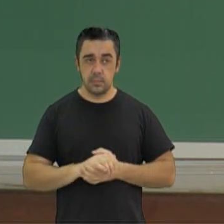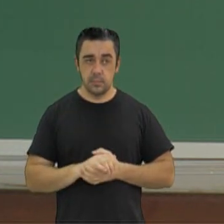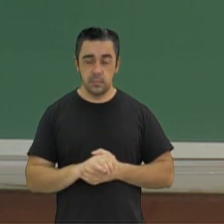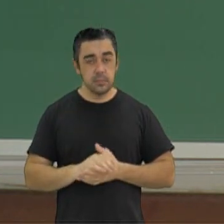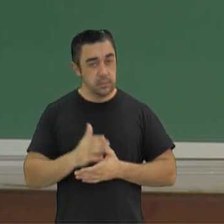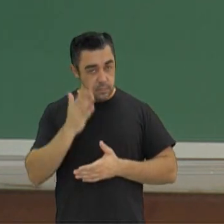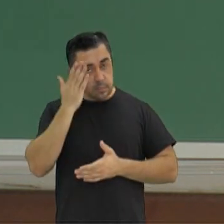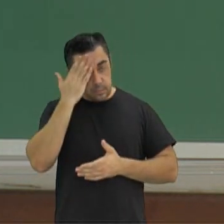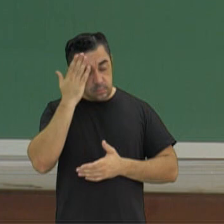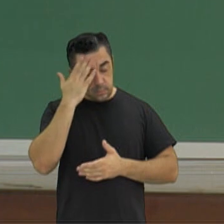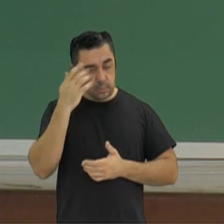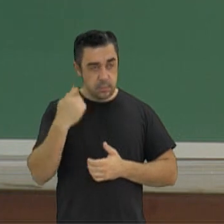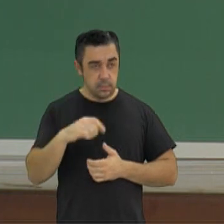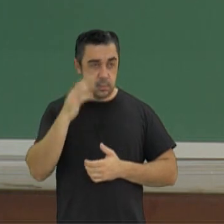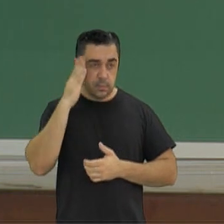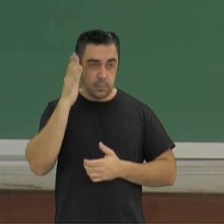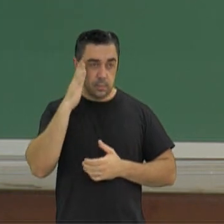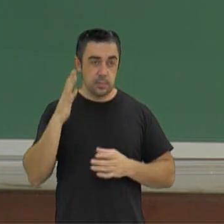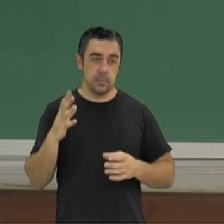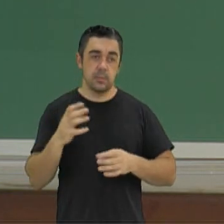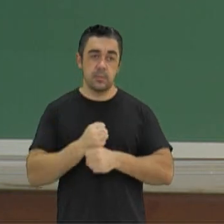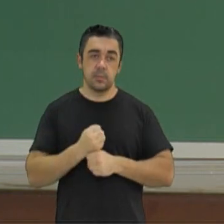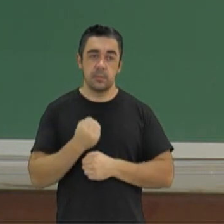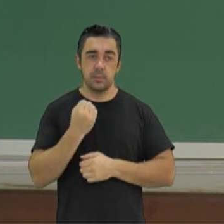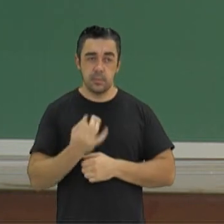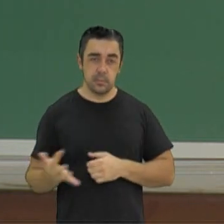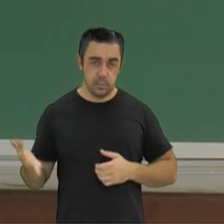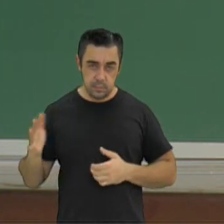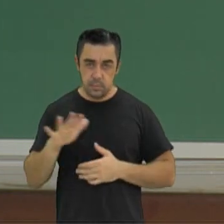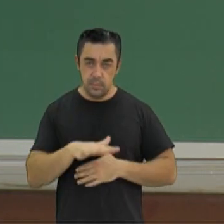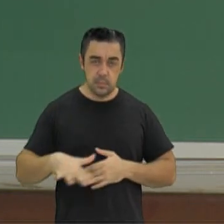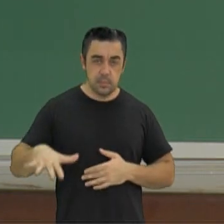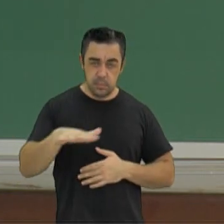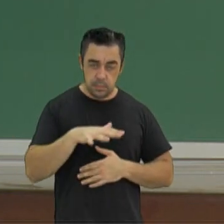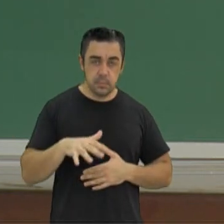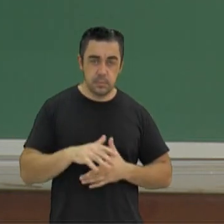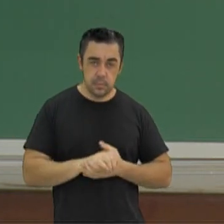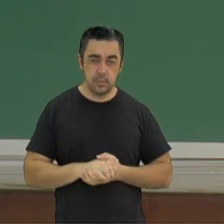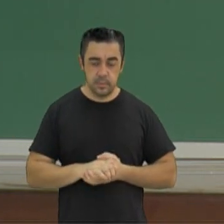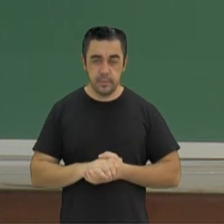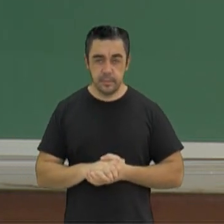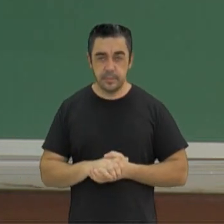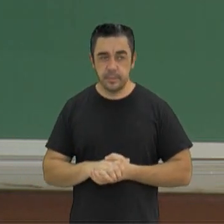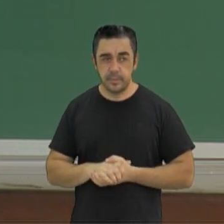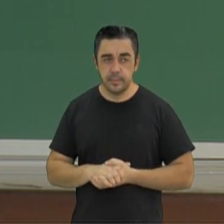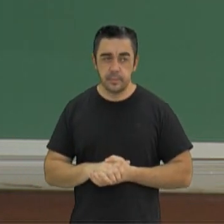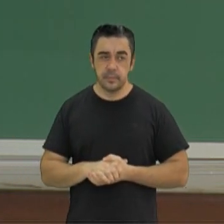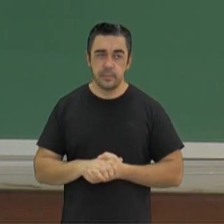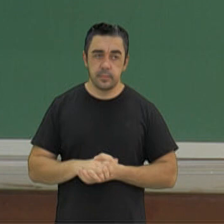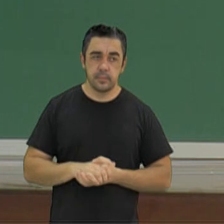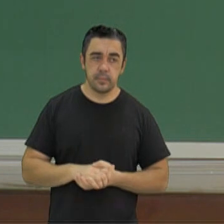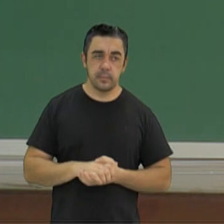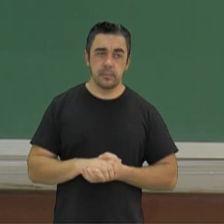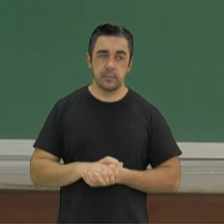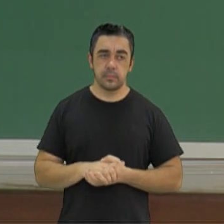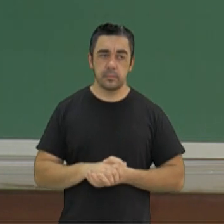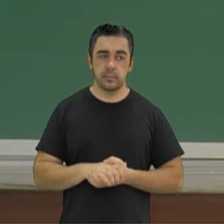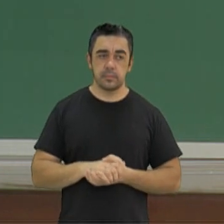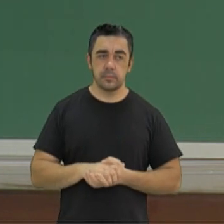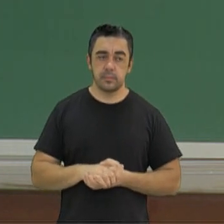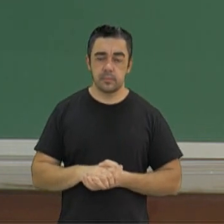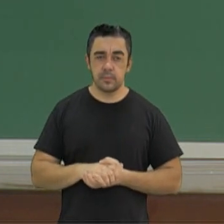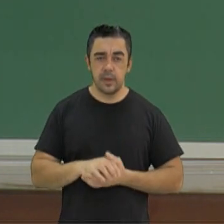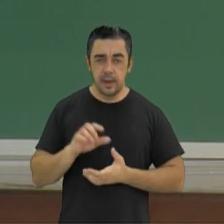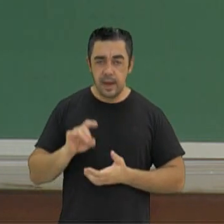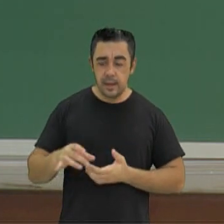que saber isso para poder calcular a área da nossa, não da nossa base, da nossa base a gente vai calcular também a área de